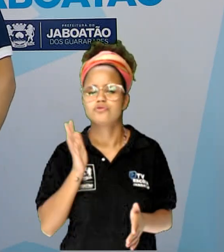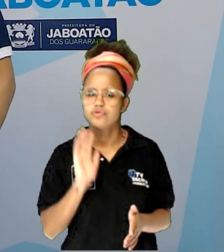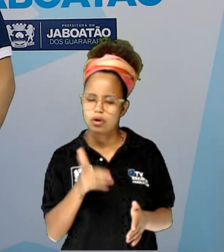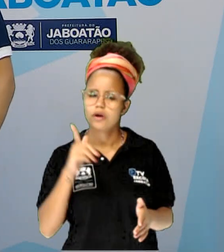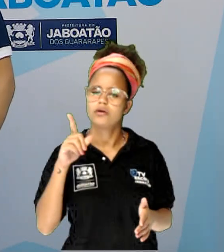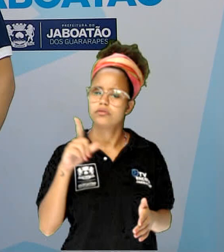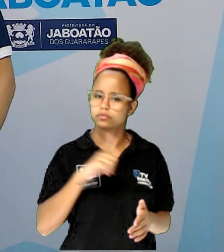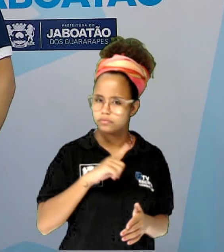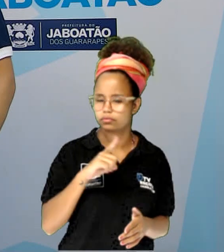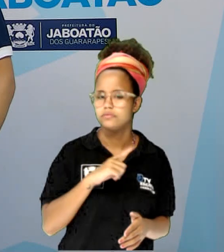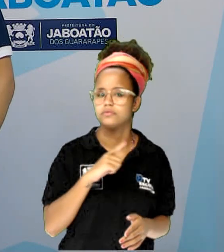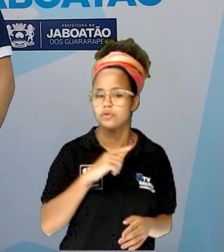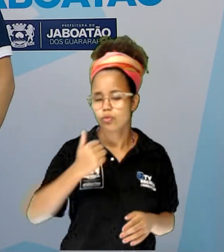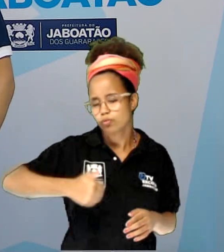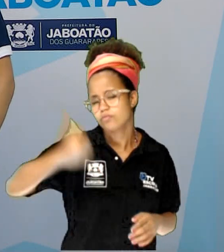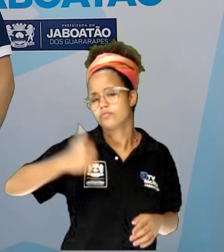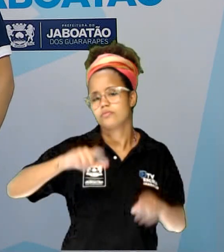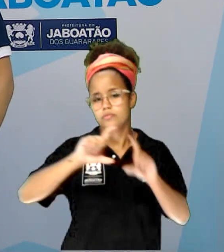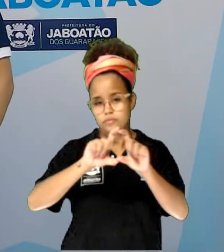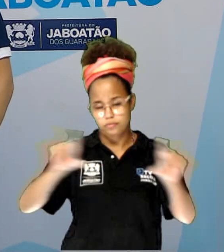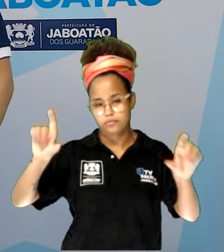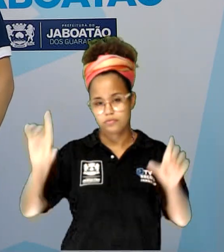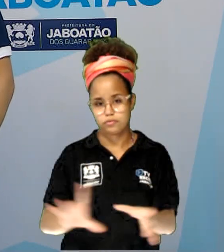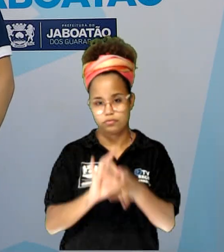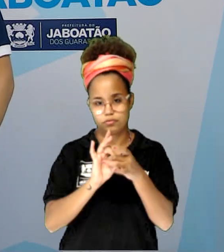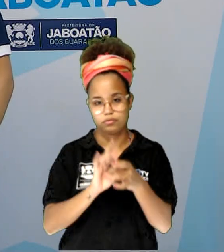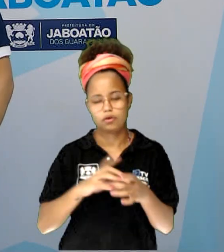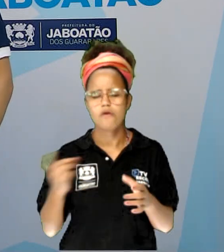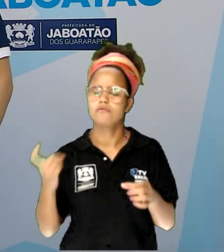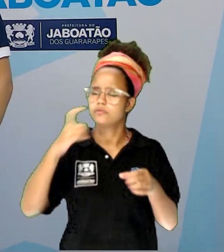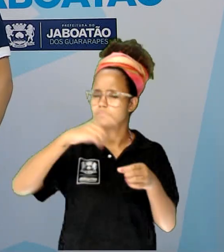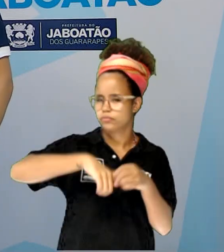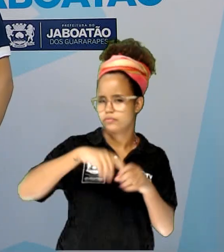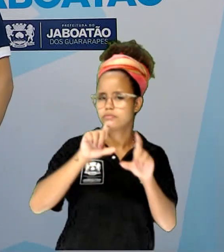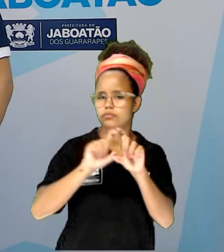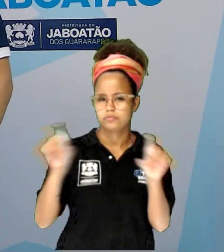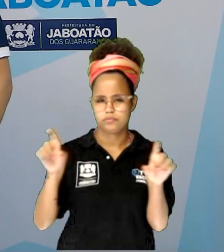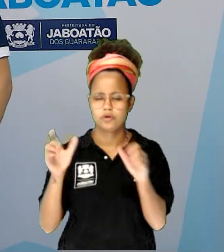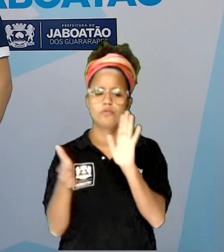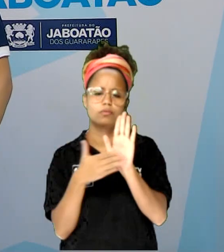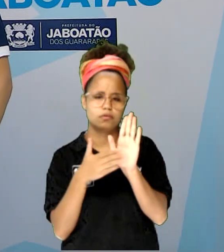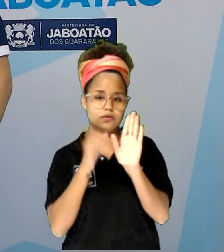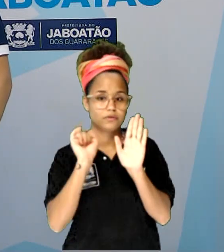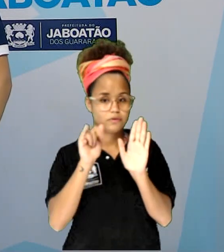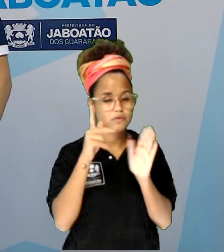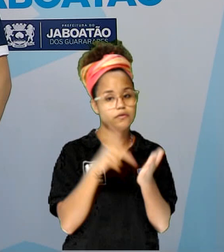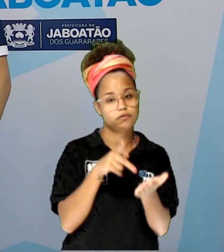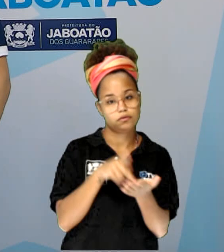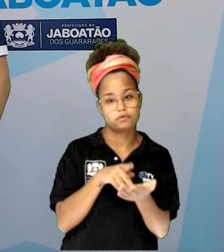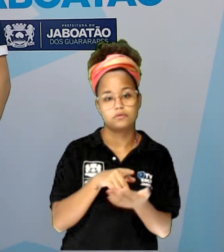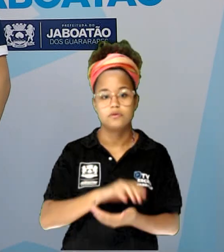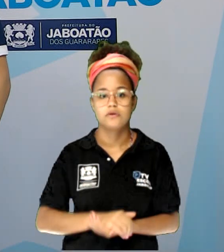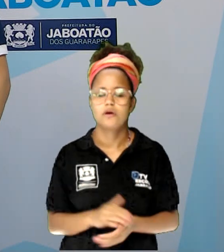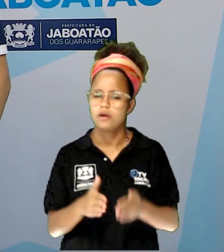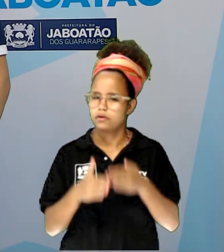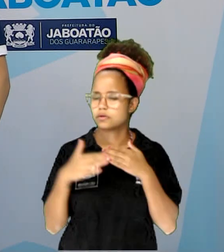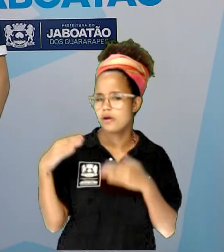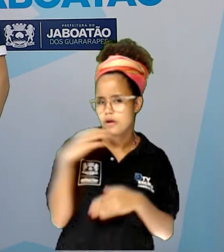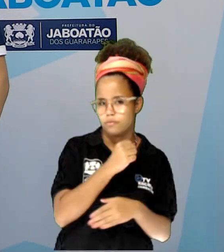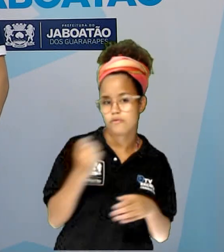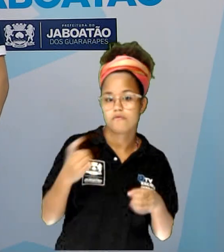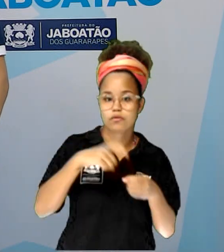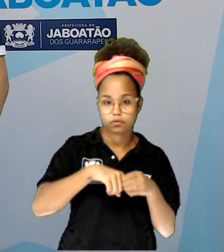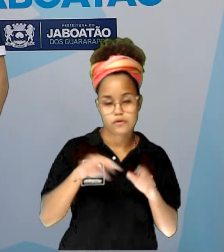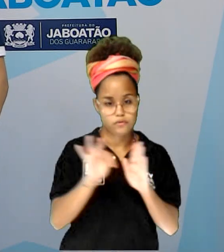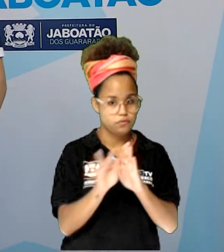parágrafo desses conectores. Vamos voltar lá para o primeiro parágrafo para a gente comprovar se isso é verdade. Pedir licença aqui a vocês para voltar até